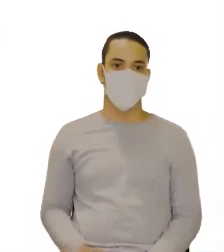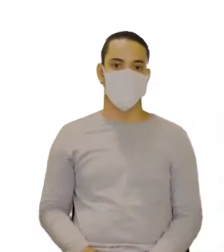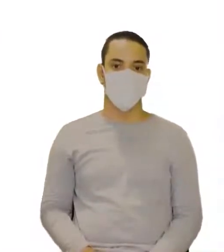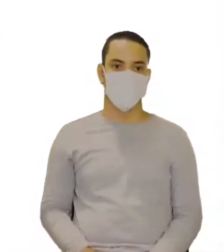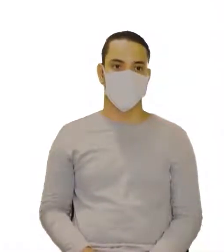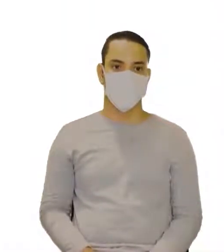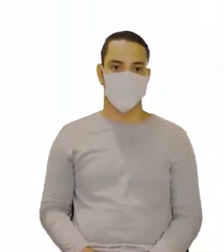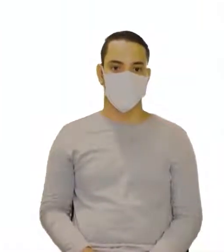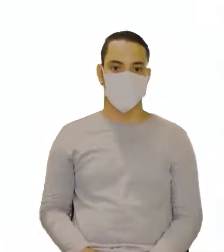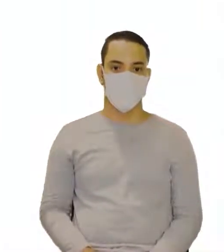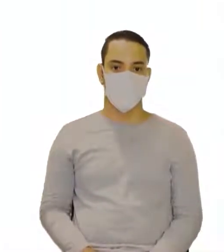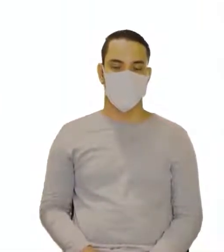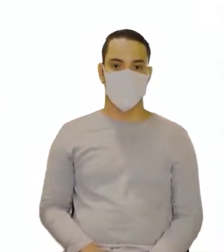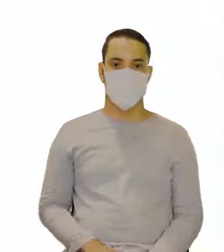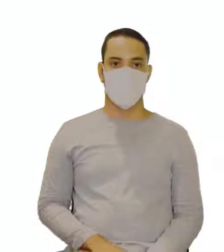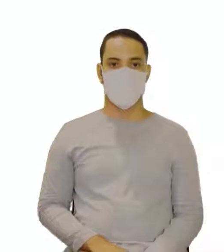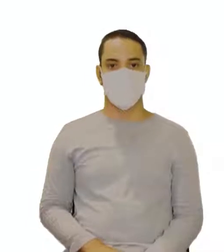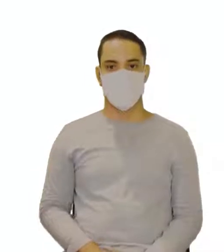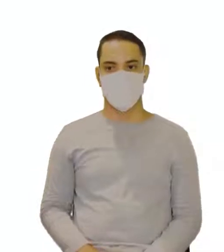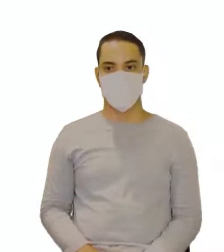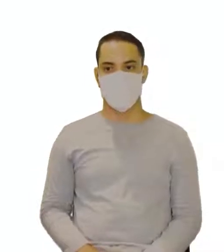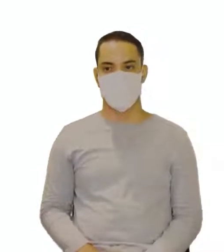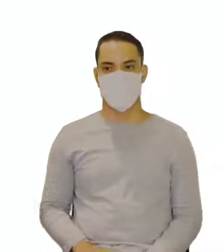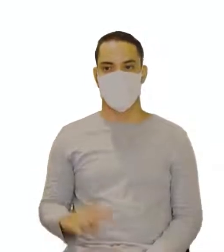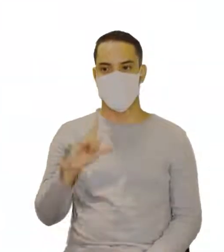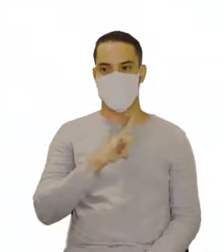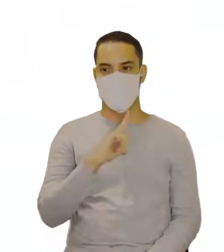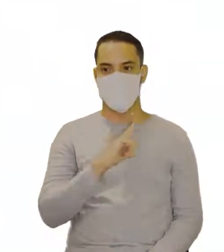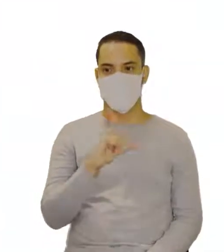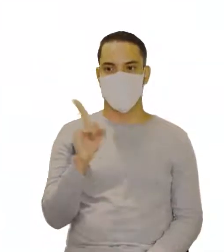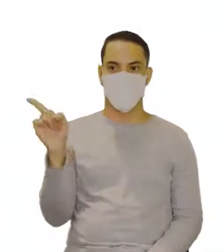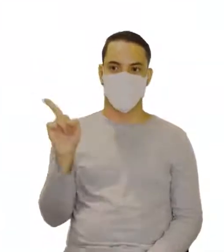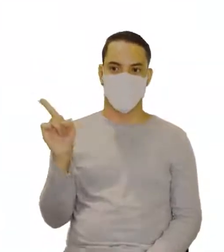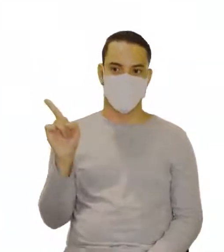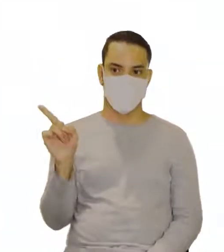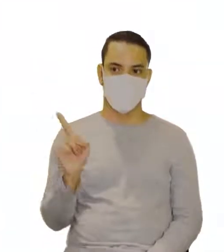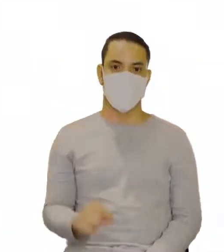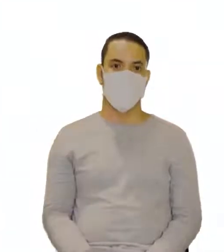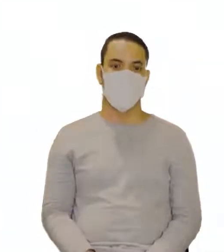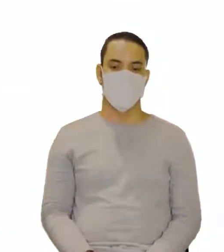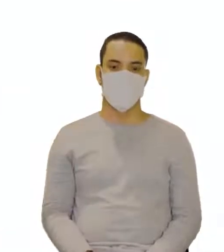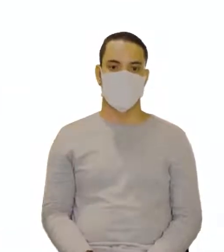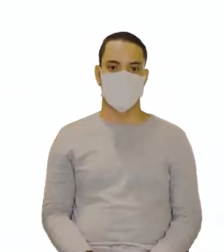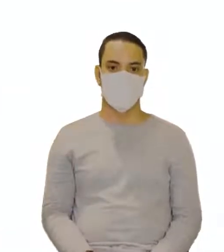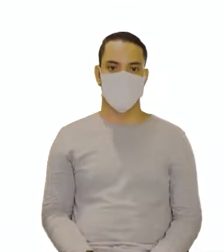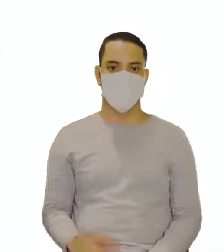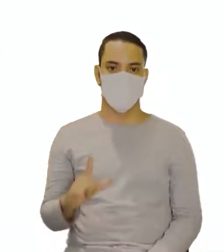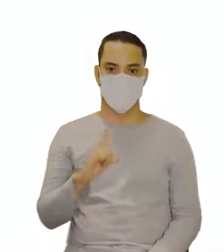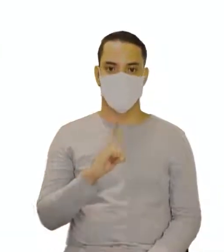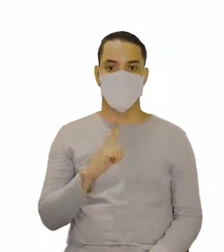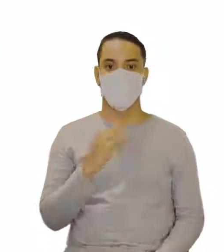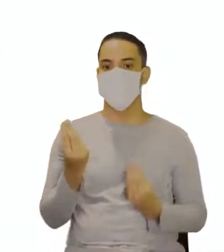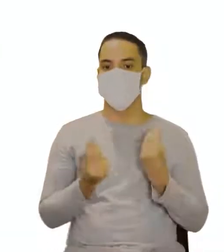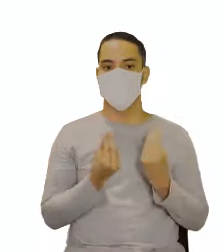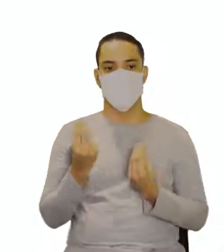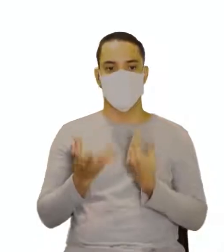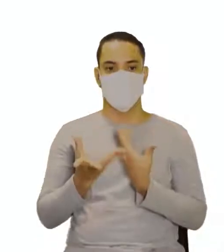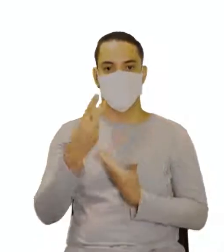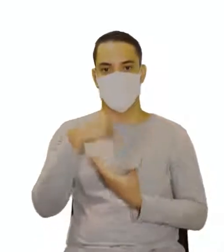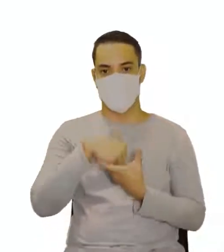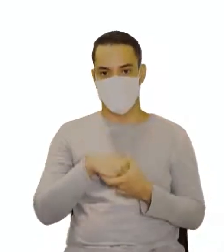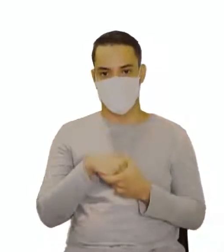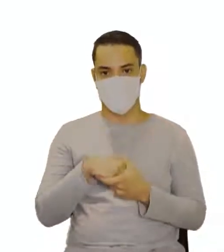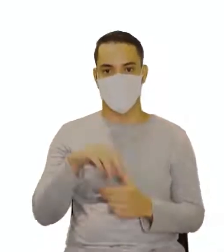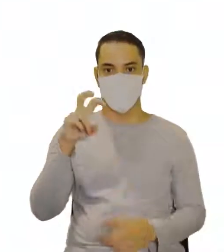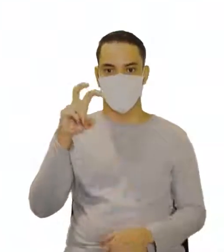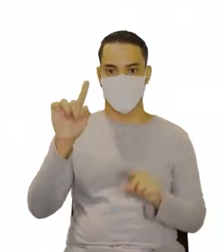exemplo 2, nós temos o circuito da figura. A intensidade da corrente elétrica no resistor de